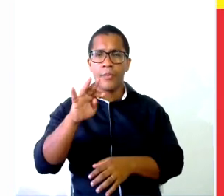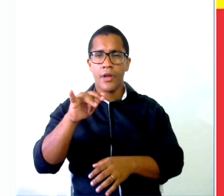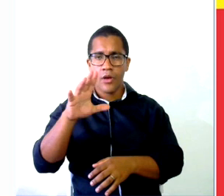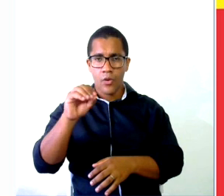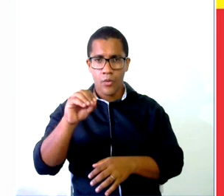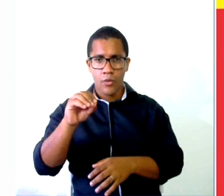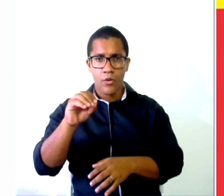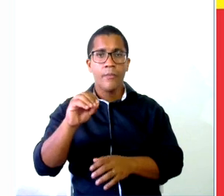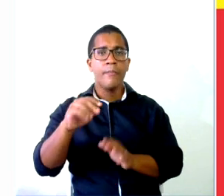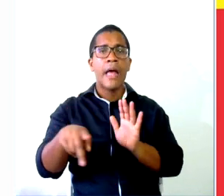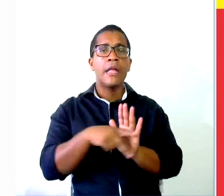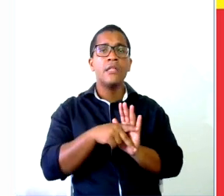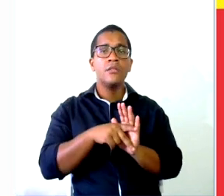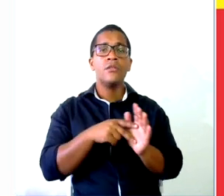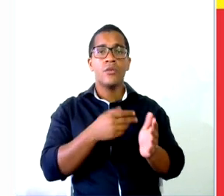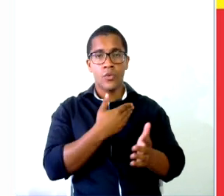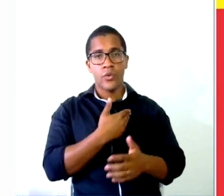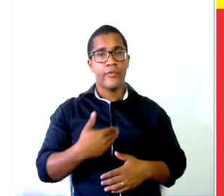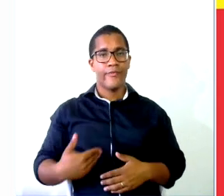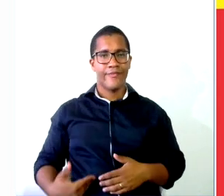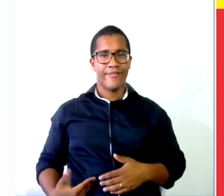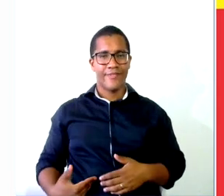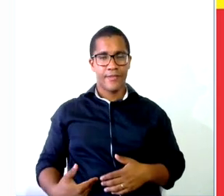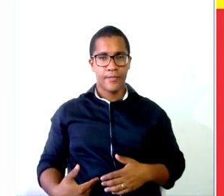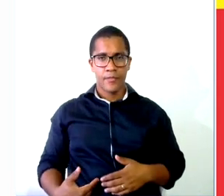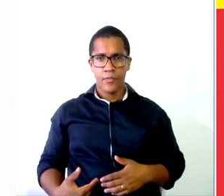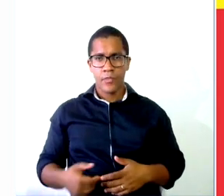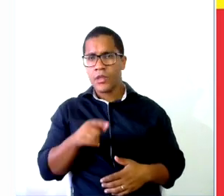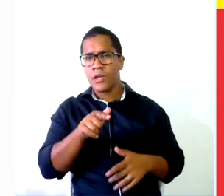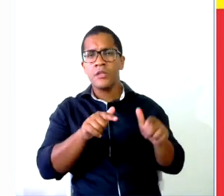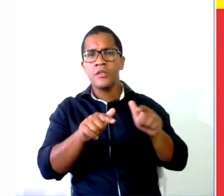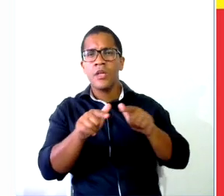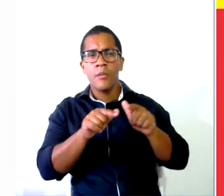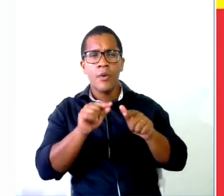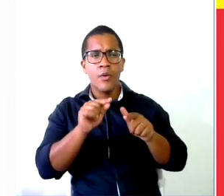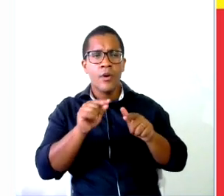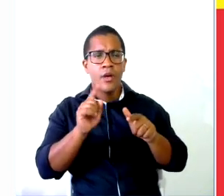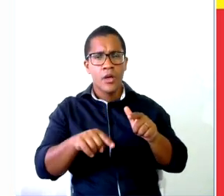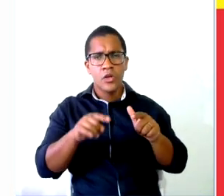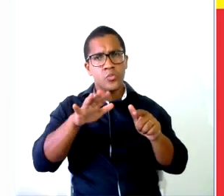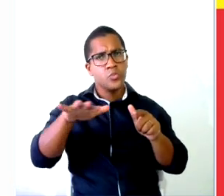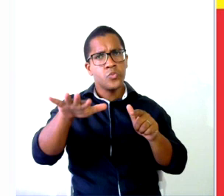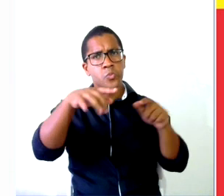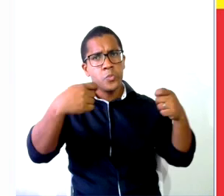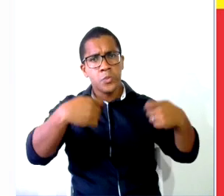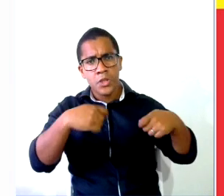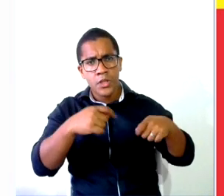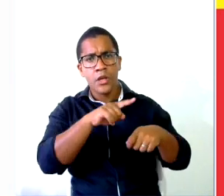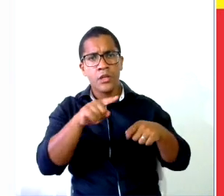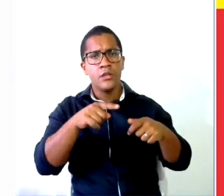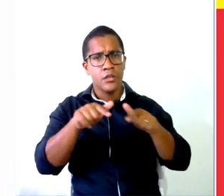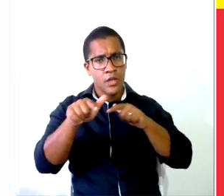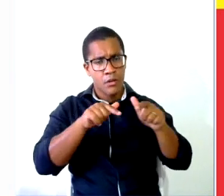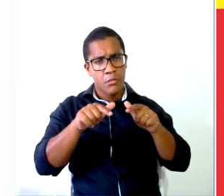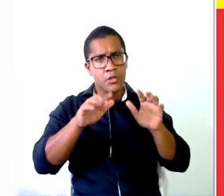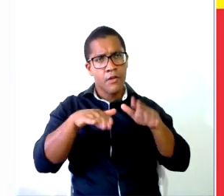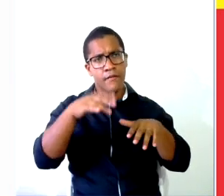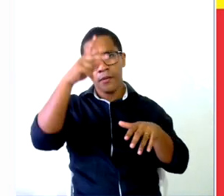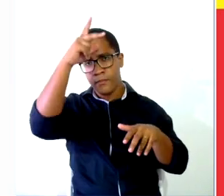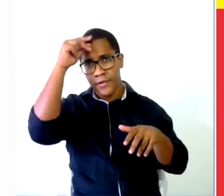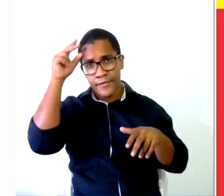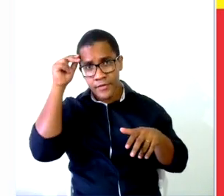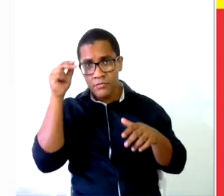público, pertencia ao Estado. Então realizava tarefa de interesse geral e trabalhava para os